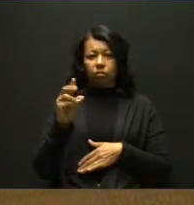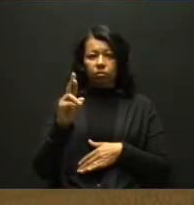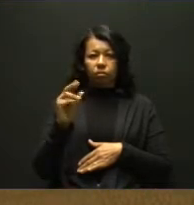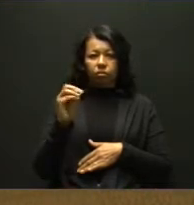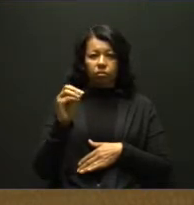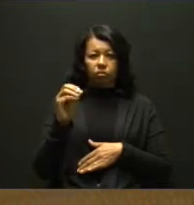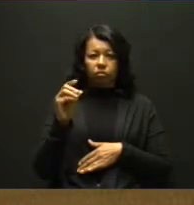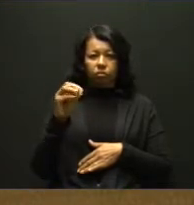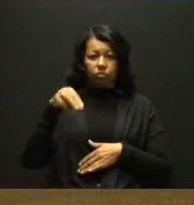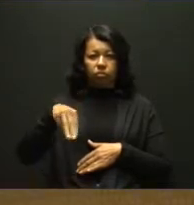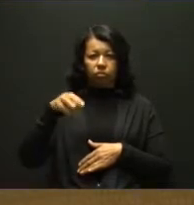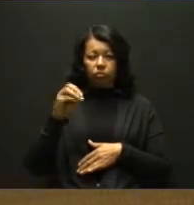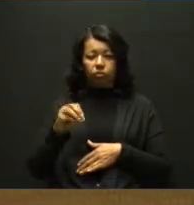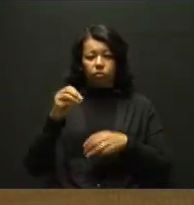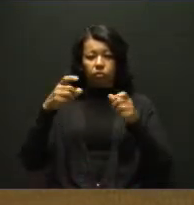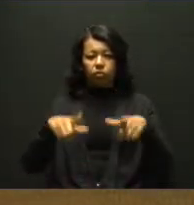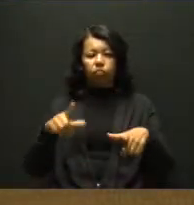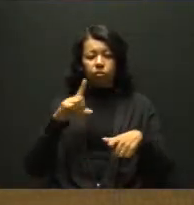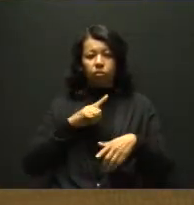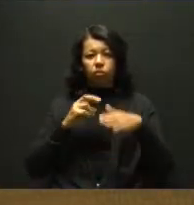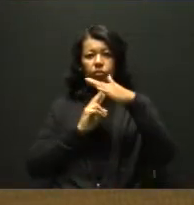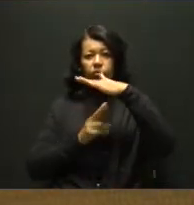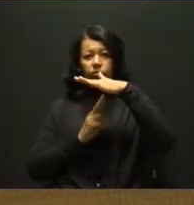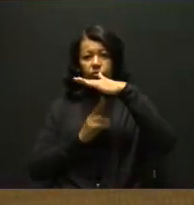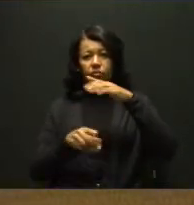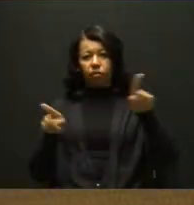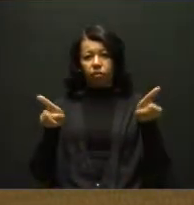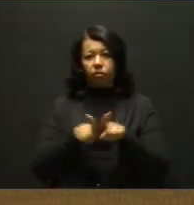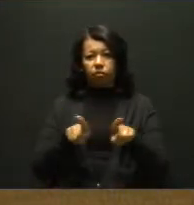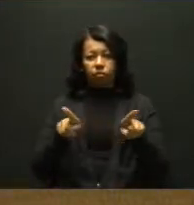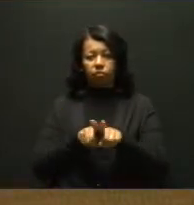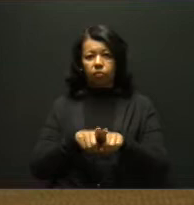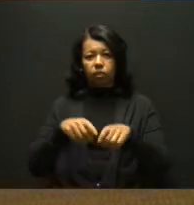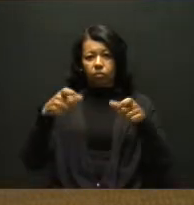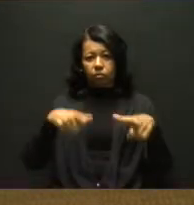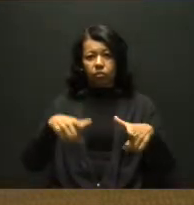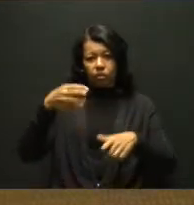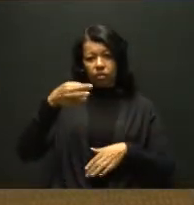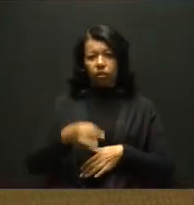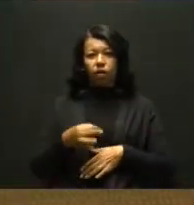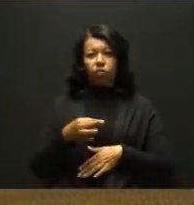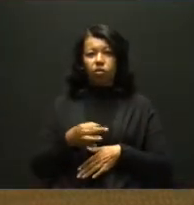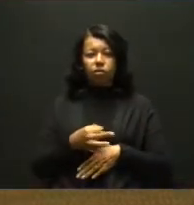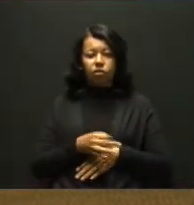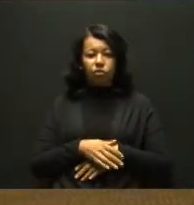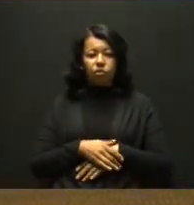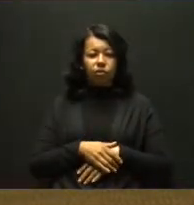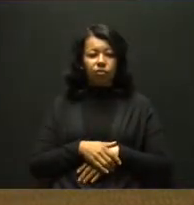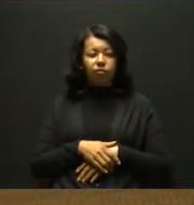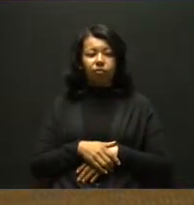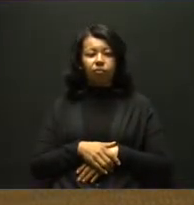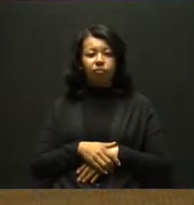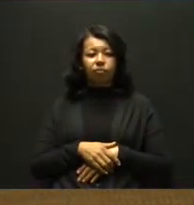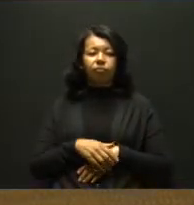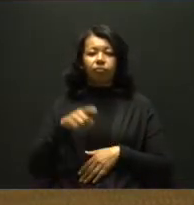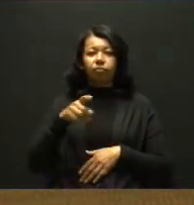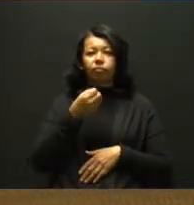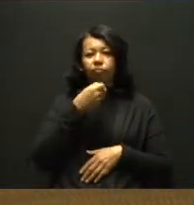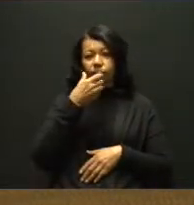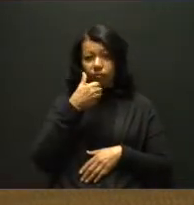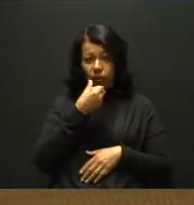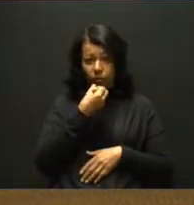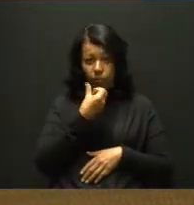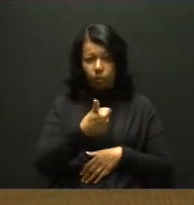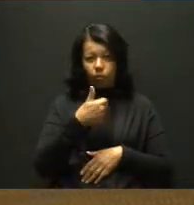onde nós teremos uma rodoviária também é bem localizada que vai atender aos anseios da comunidade e da